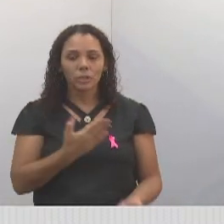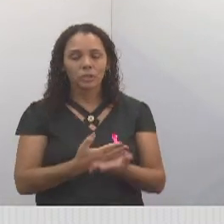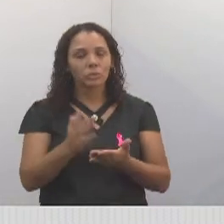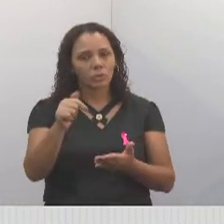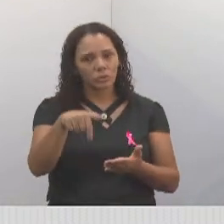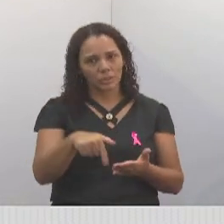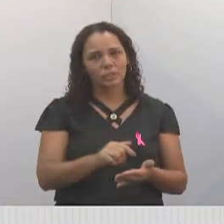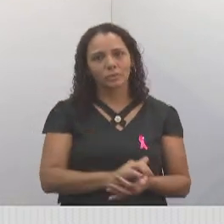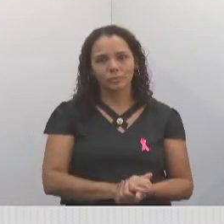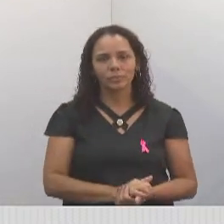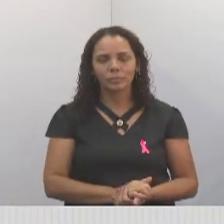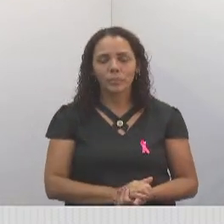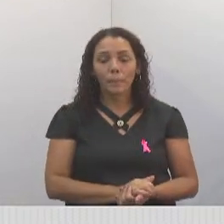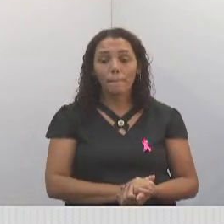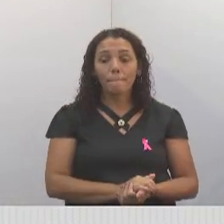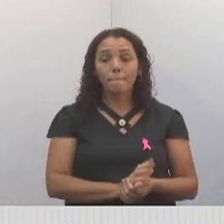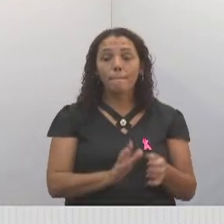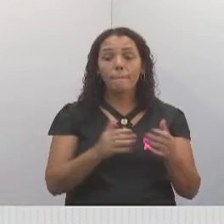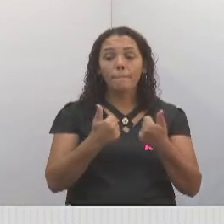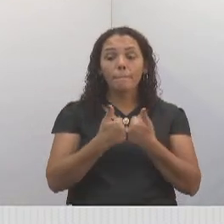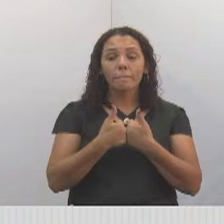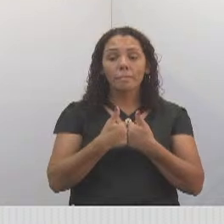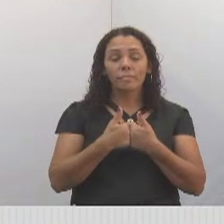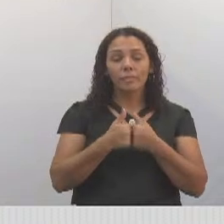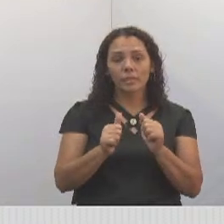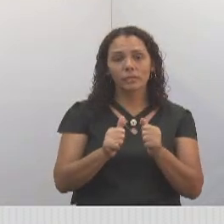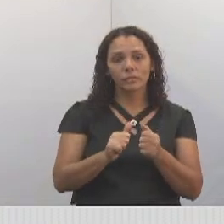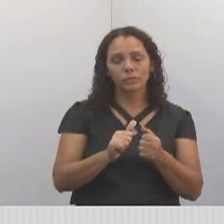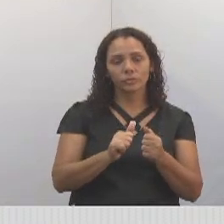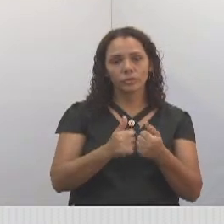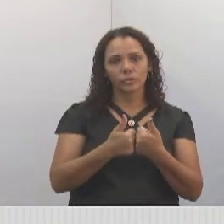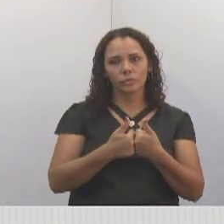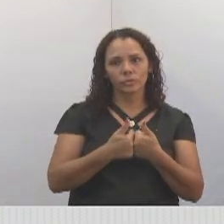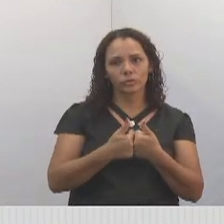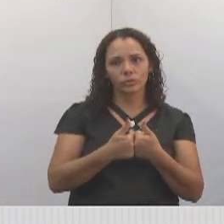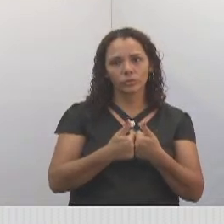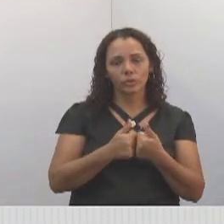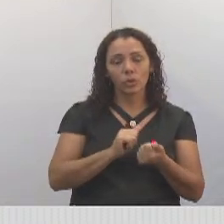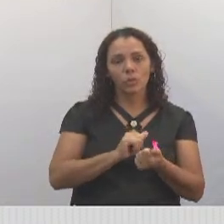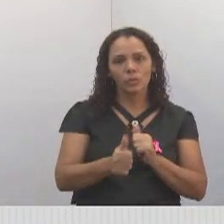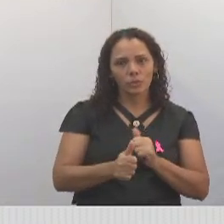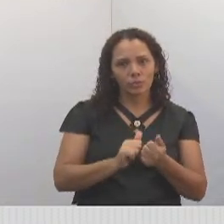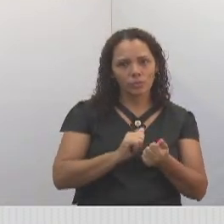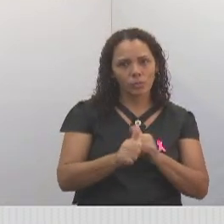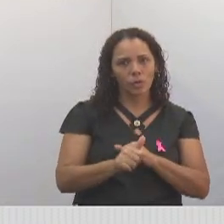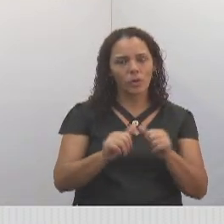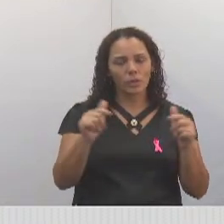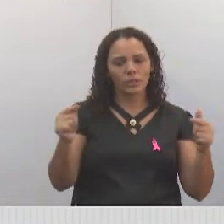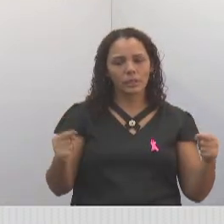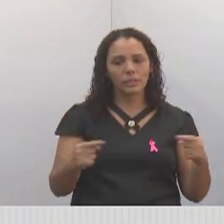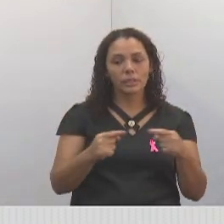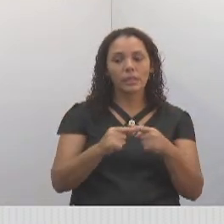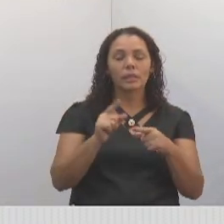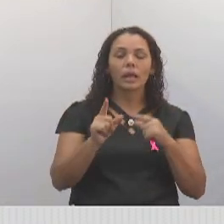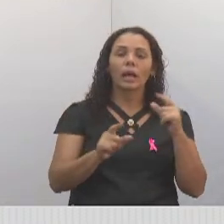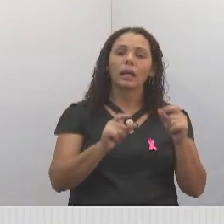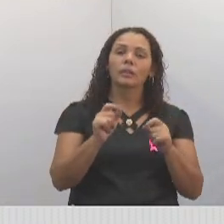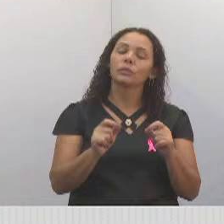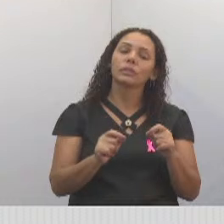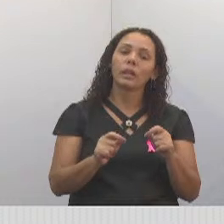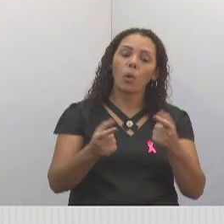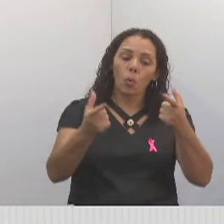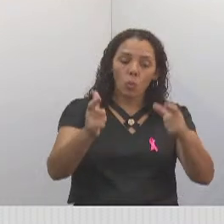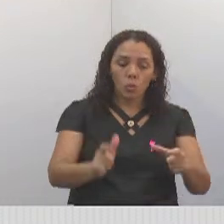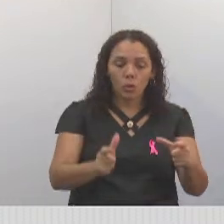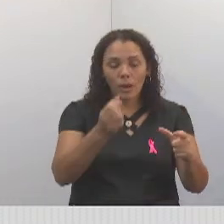o esporte, ele está diretamente ligado, o seu resultado, às boas condições para a sua